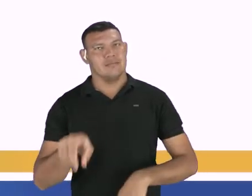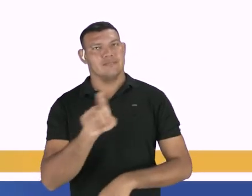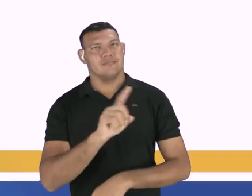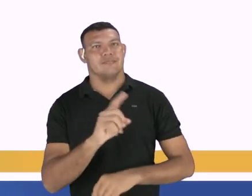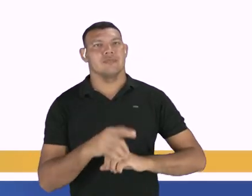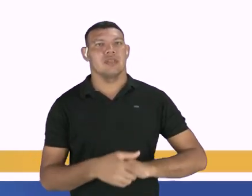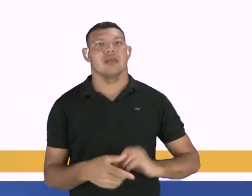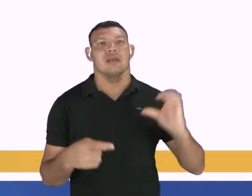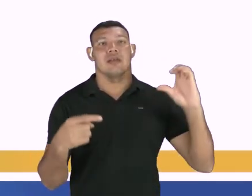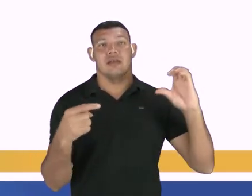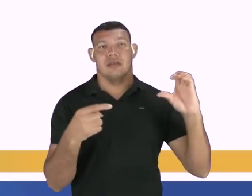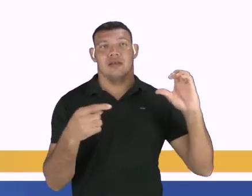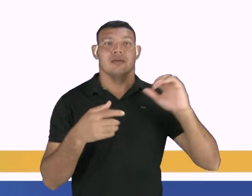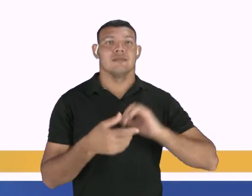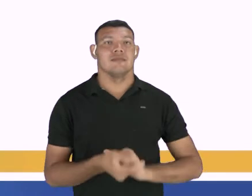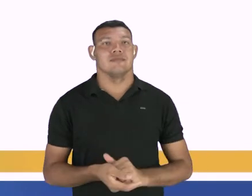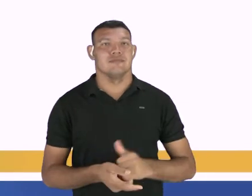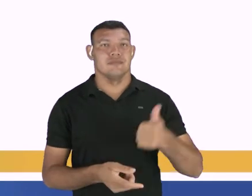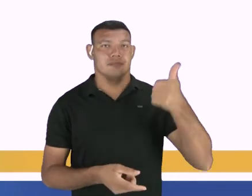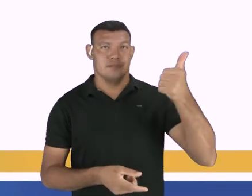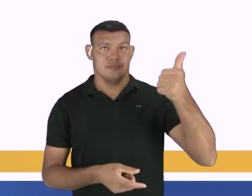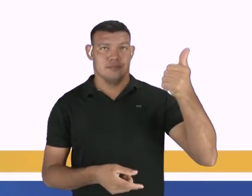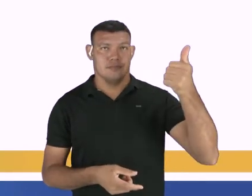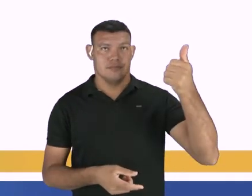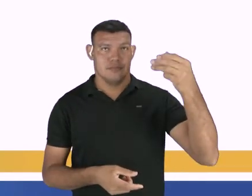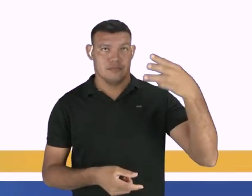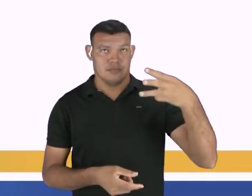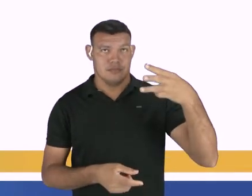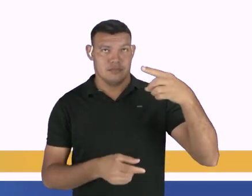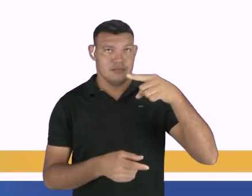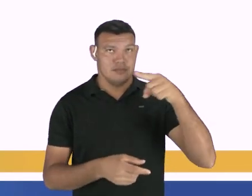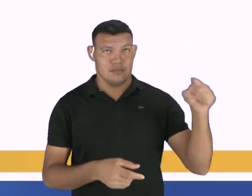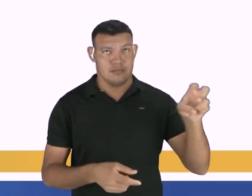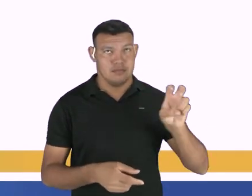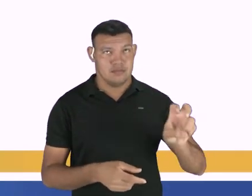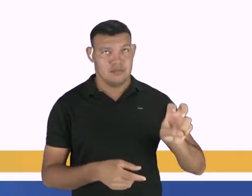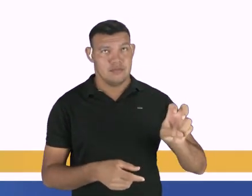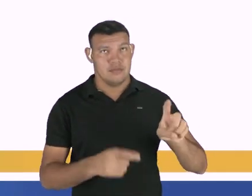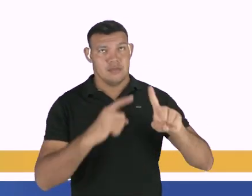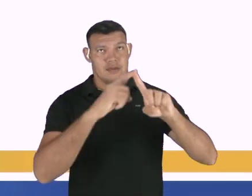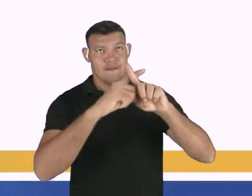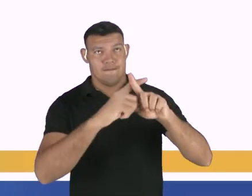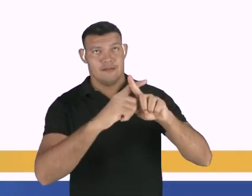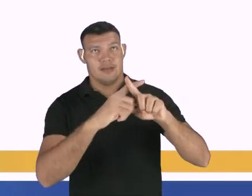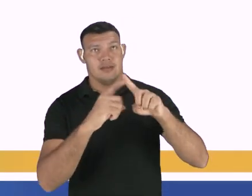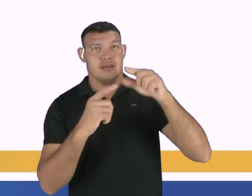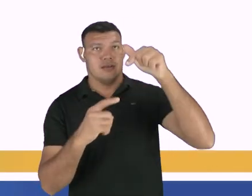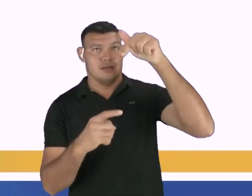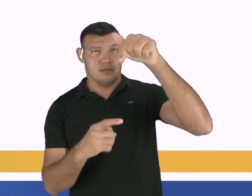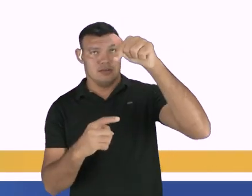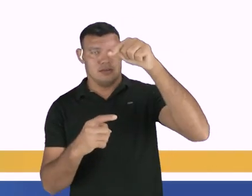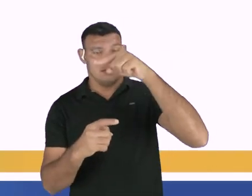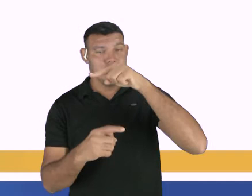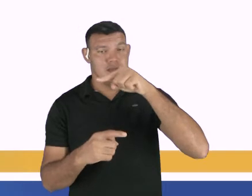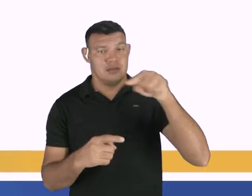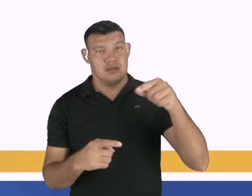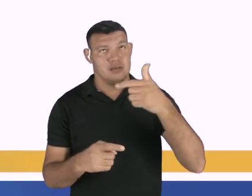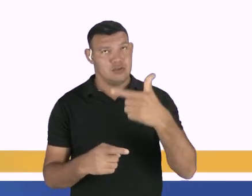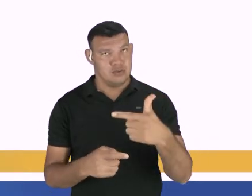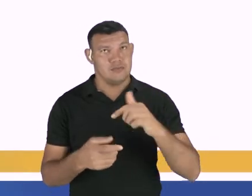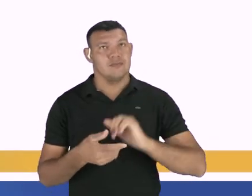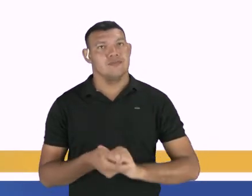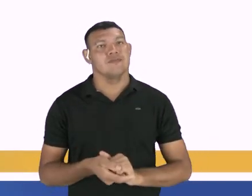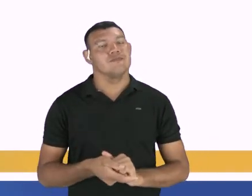Exemplo C. 13/5 vezes 7/2. 7 sobre 2, né?